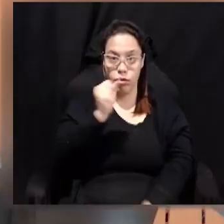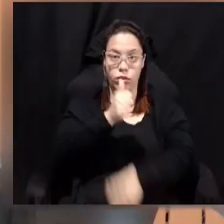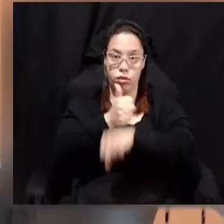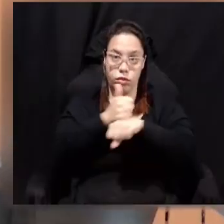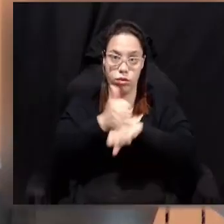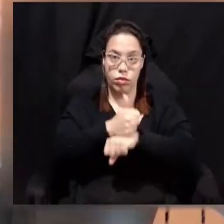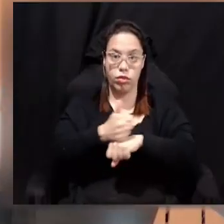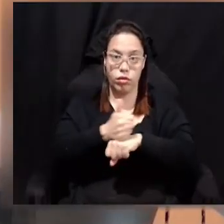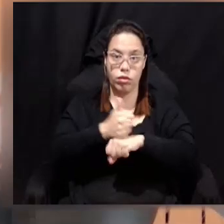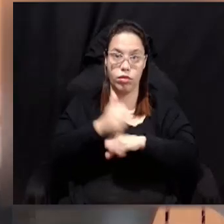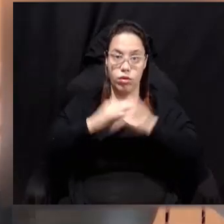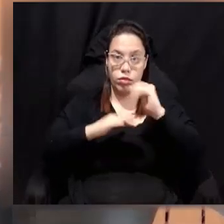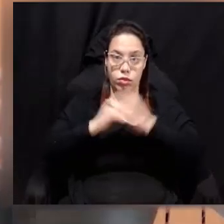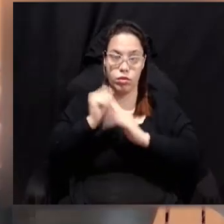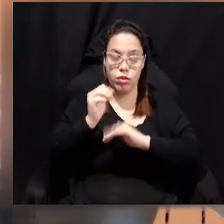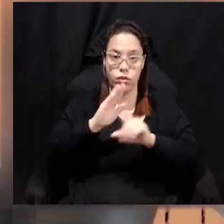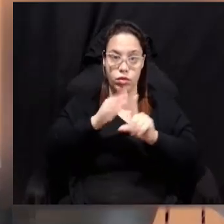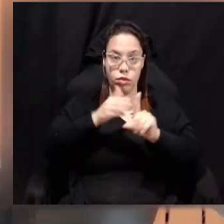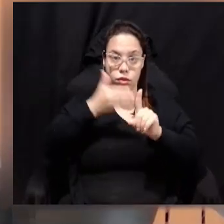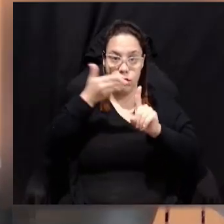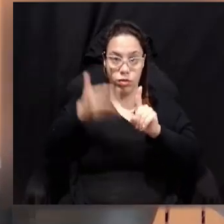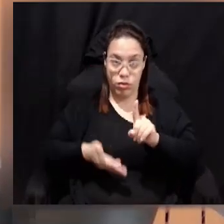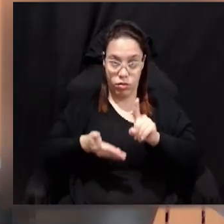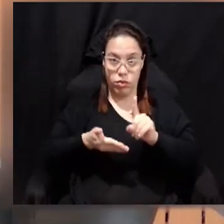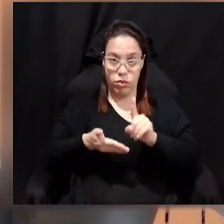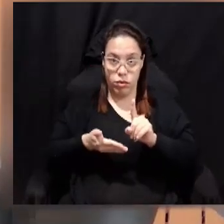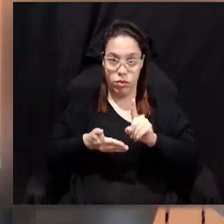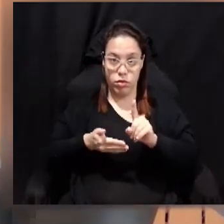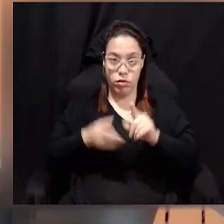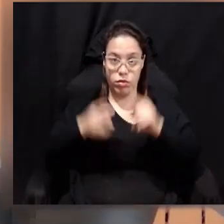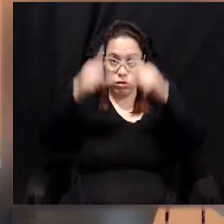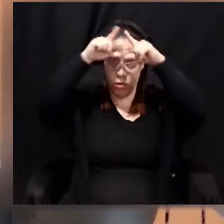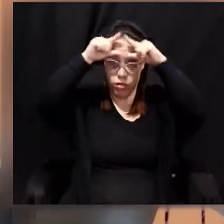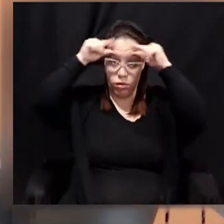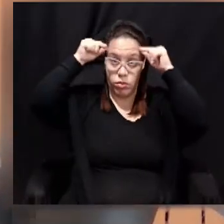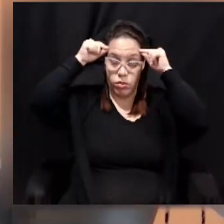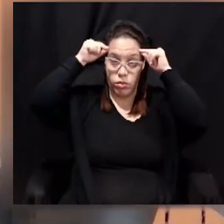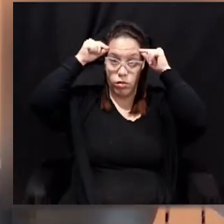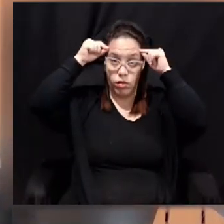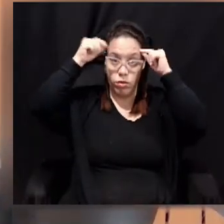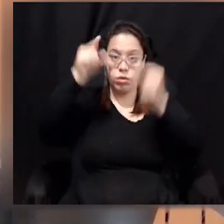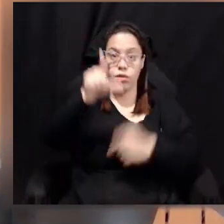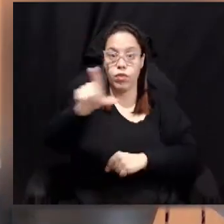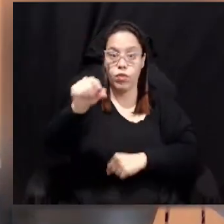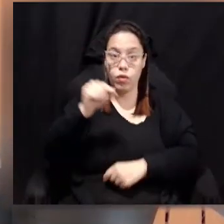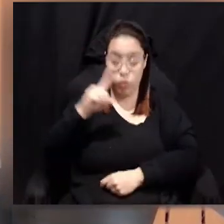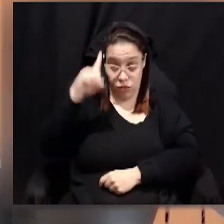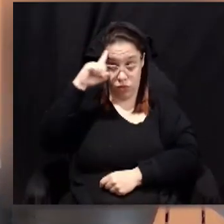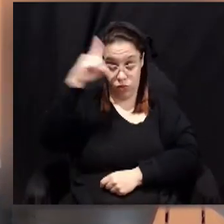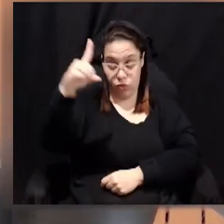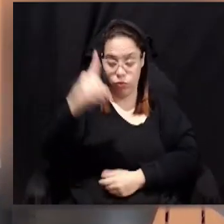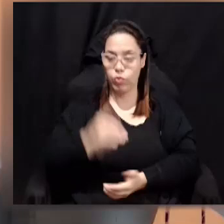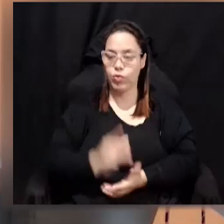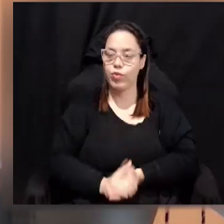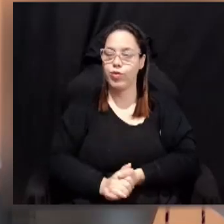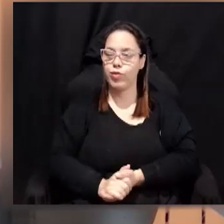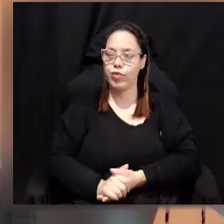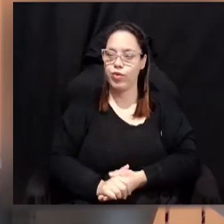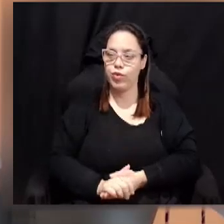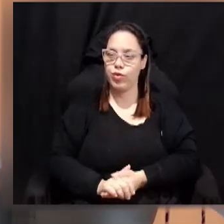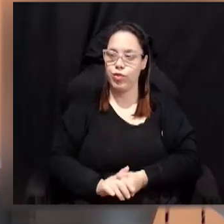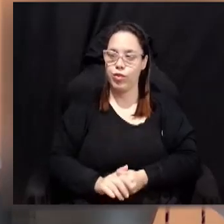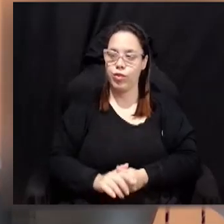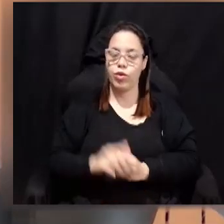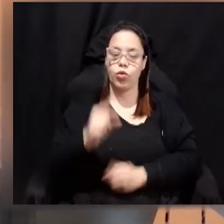área. Homenagear os profissionais de enfermagem, a gente escolhe um dia, por conta do dia 12 de